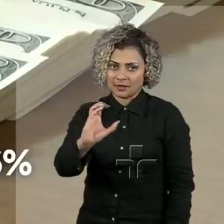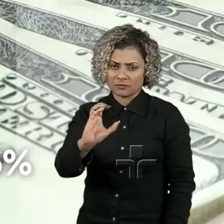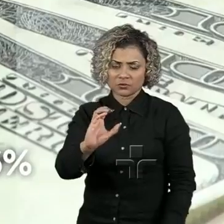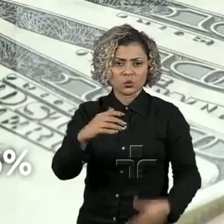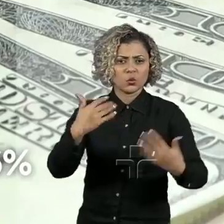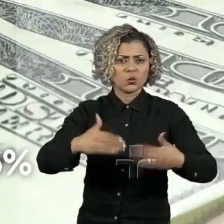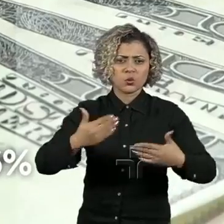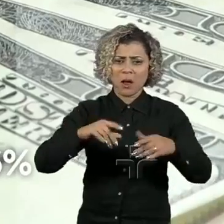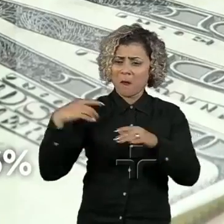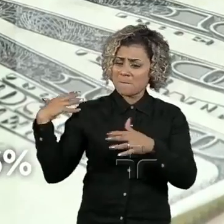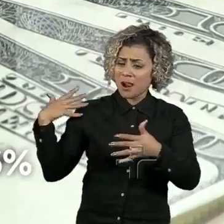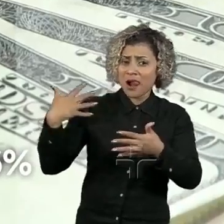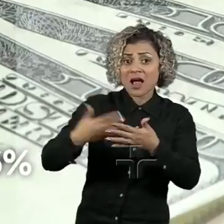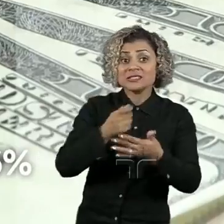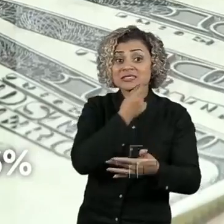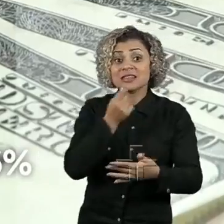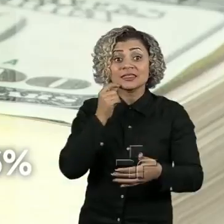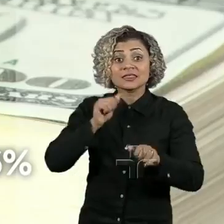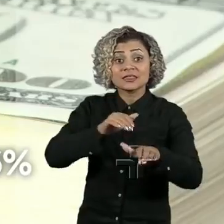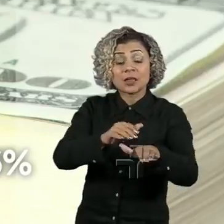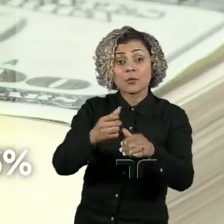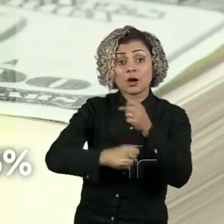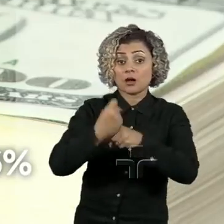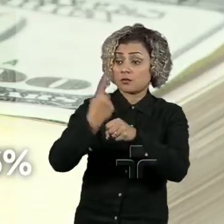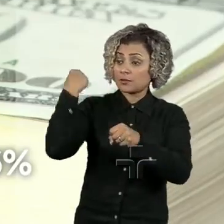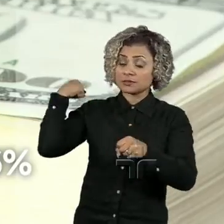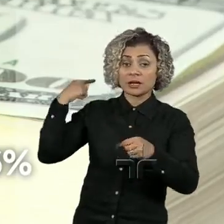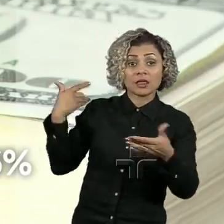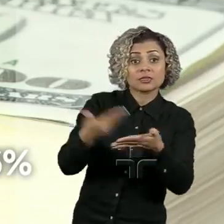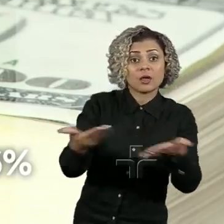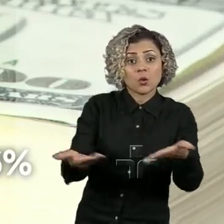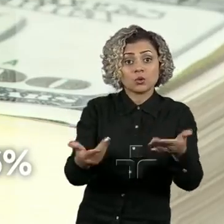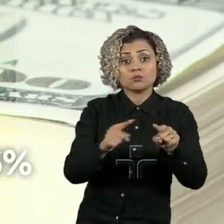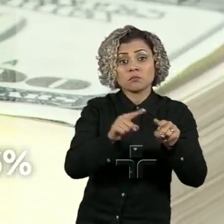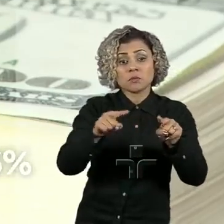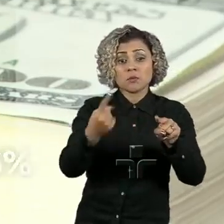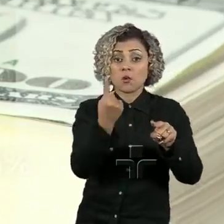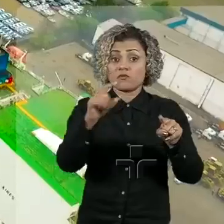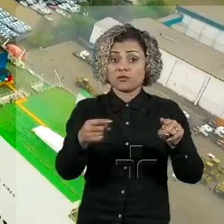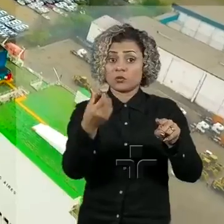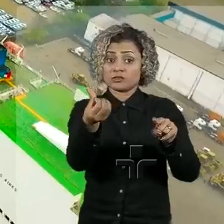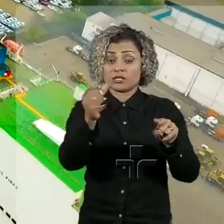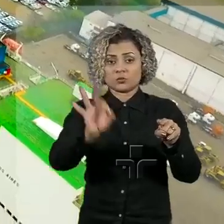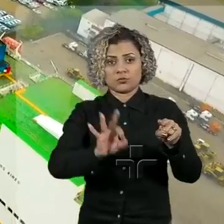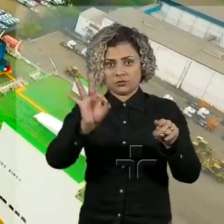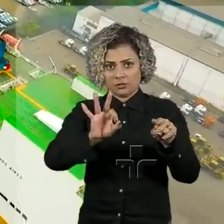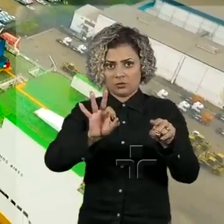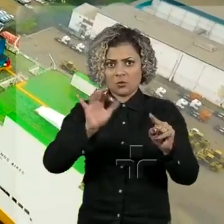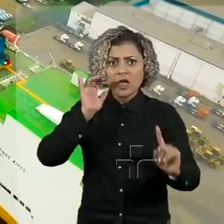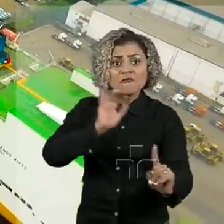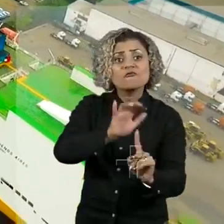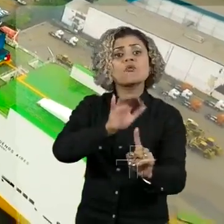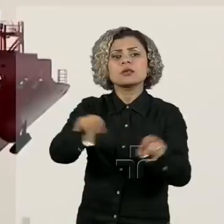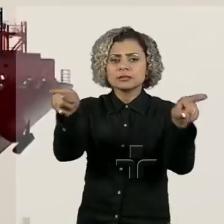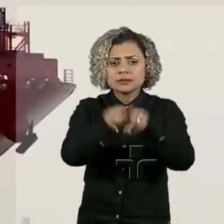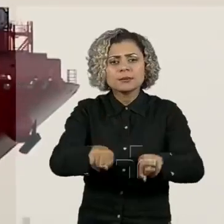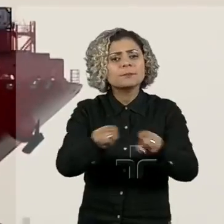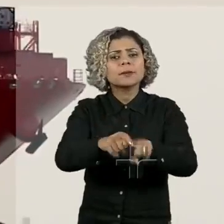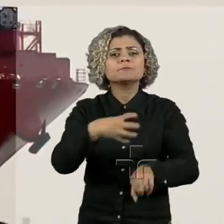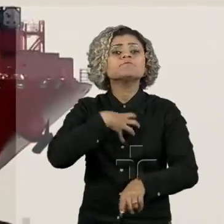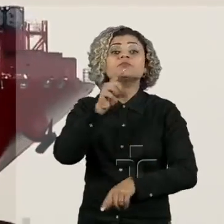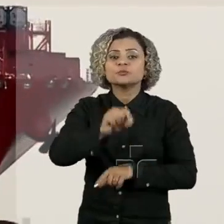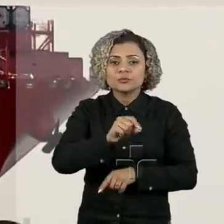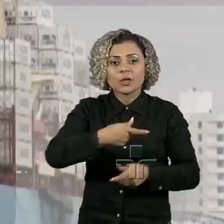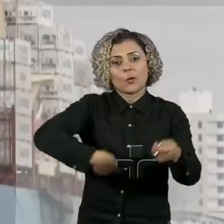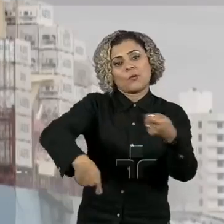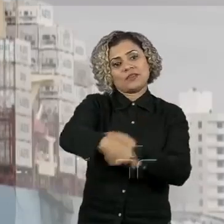maior cotação desde setembro do ano passado, com alta de 1,6%. Os reflexos também são sentidos na